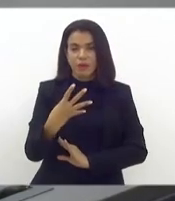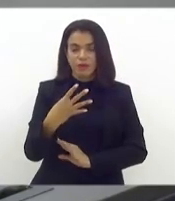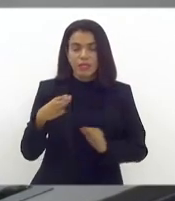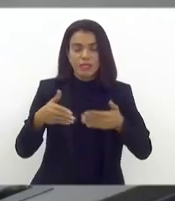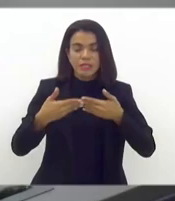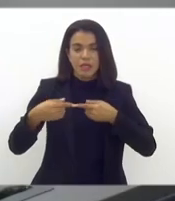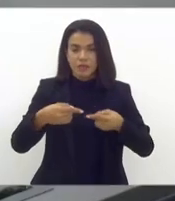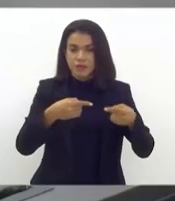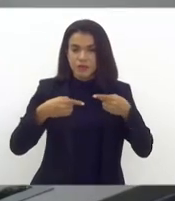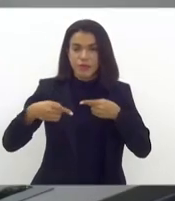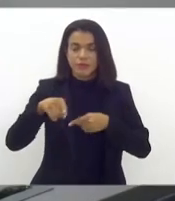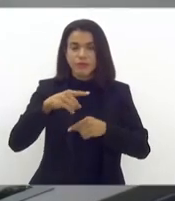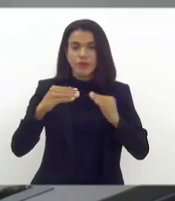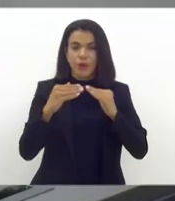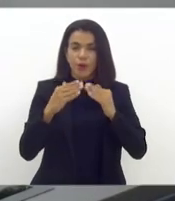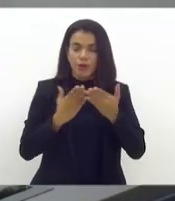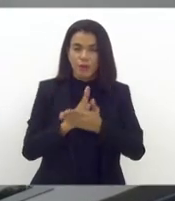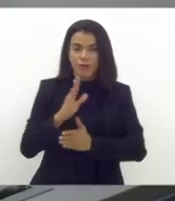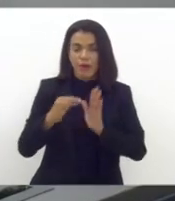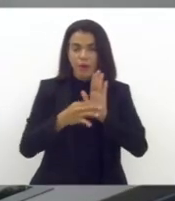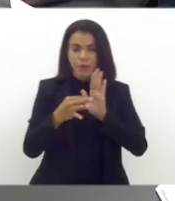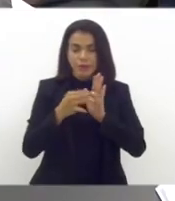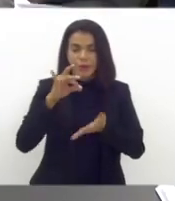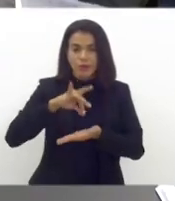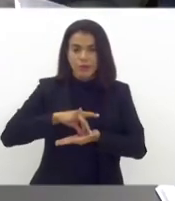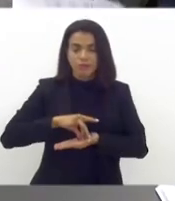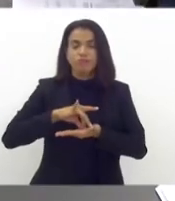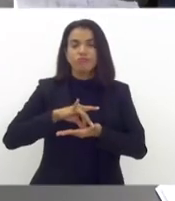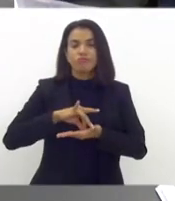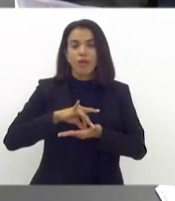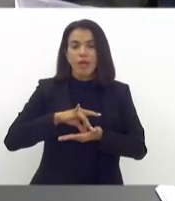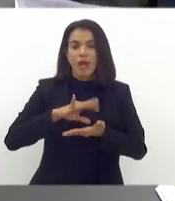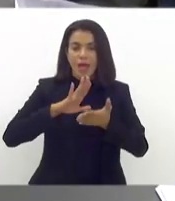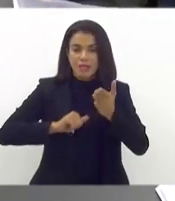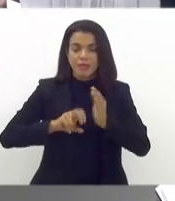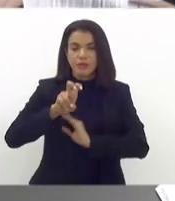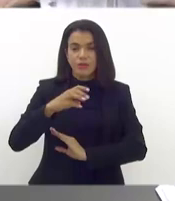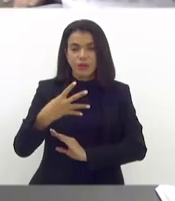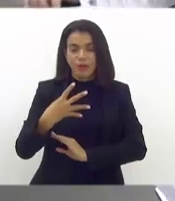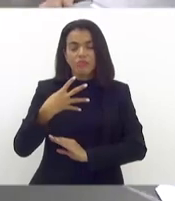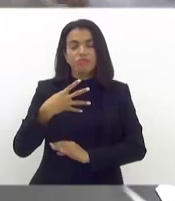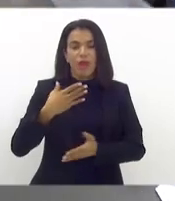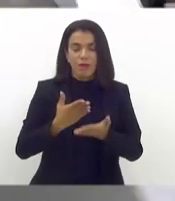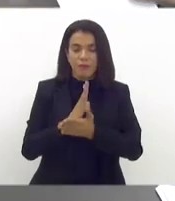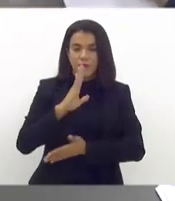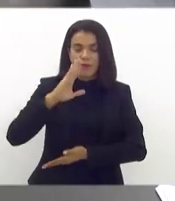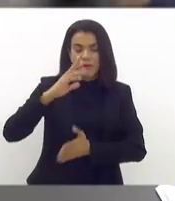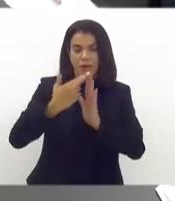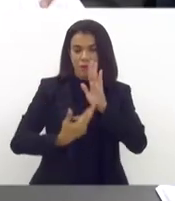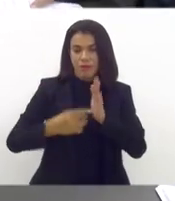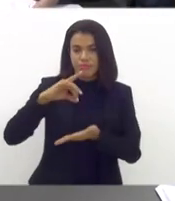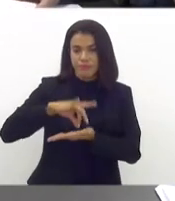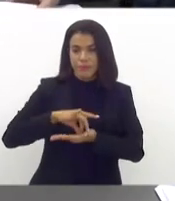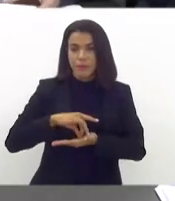Encerrada a discussão, senhores que aprovam os pareceres originais, permaneçam como estão, excetuando 54, aprovados os relatórios originais, deputado Filipinho